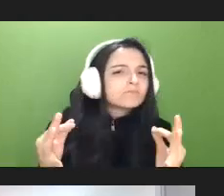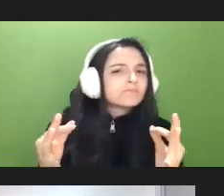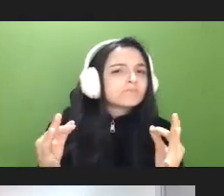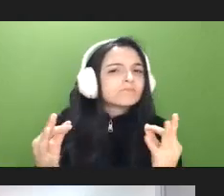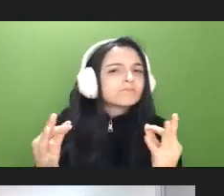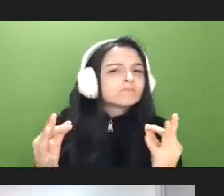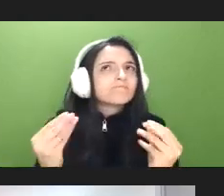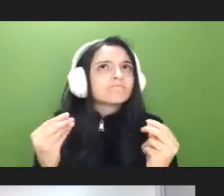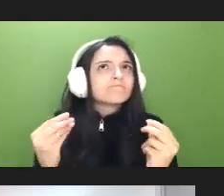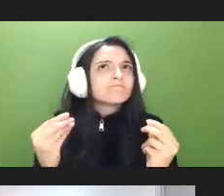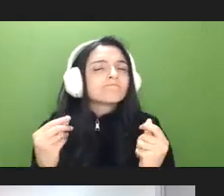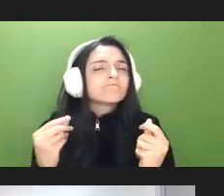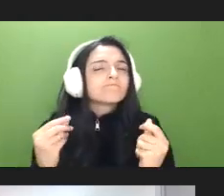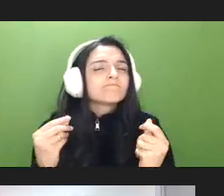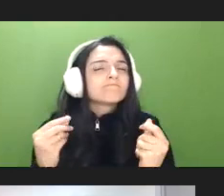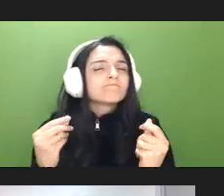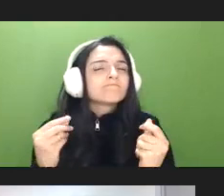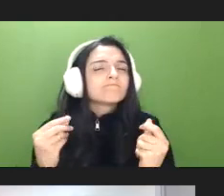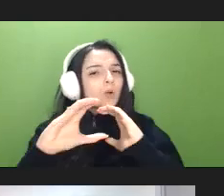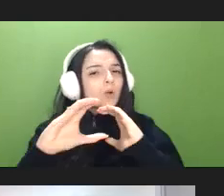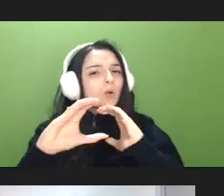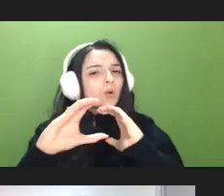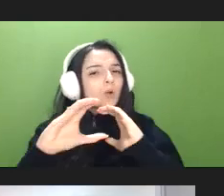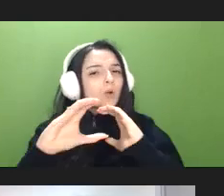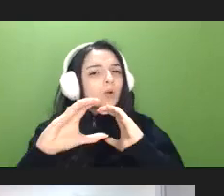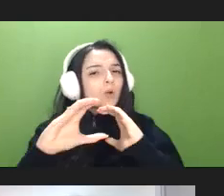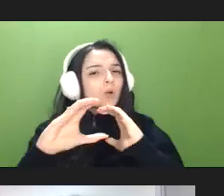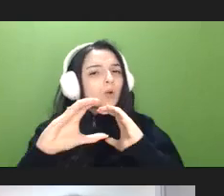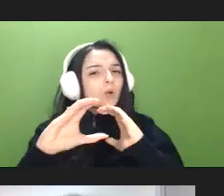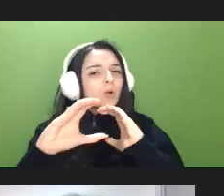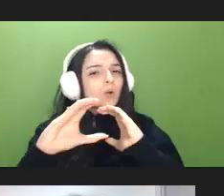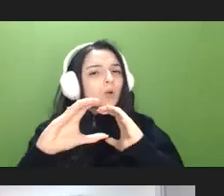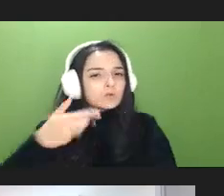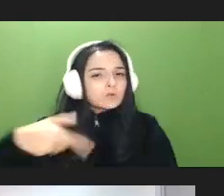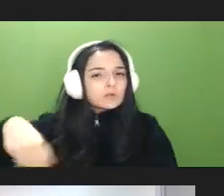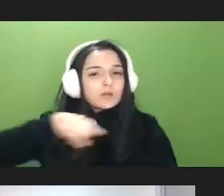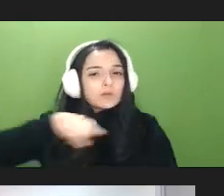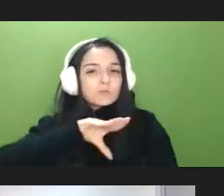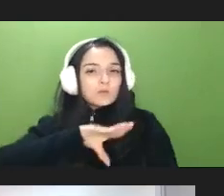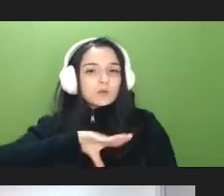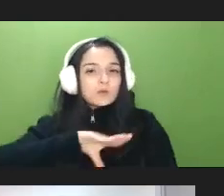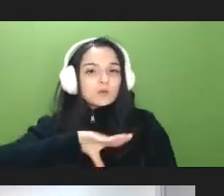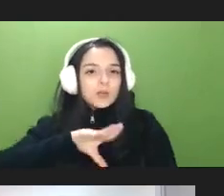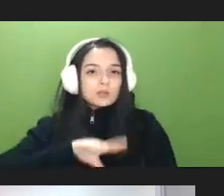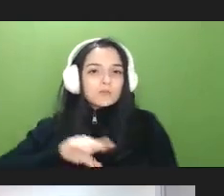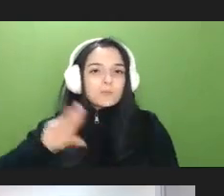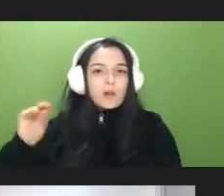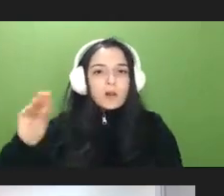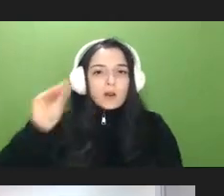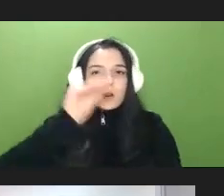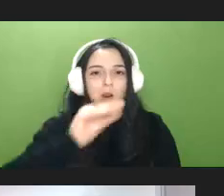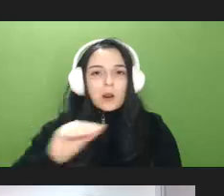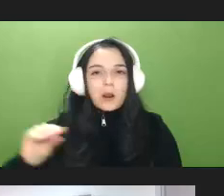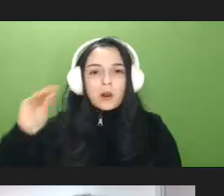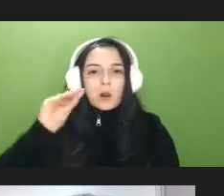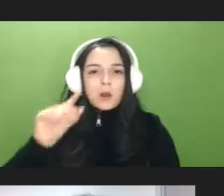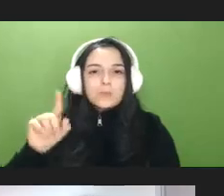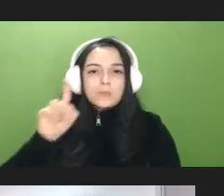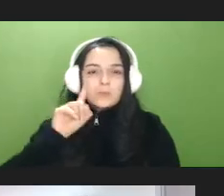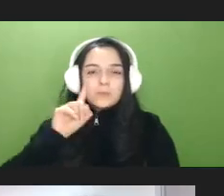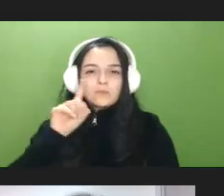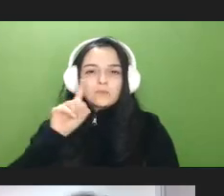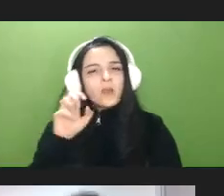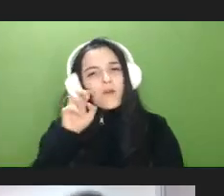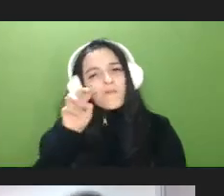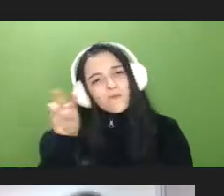dessa comunicação cotidiana que a gente faz uns com os outros em português. E quando eu vi essa comunicação acontecendo em Libras, esse